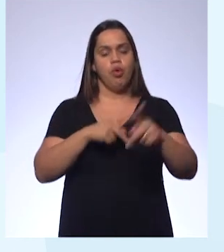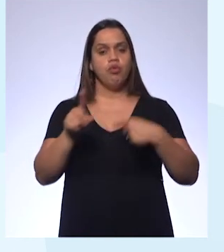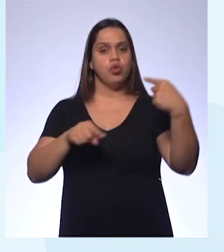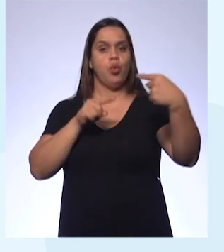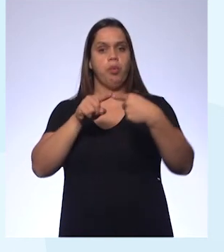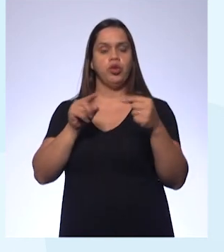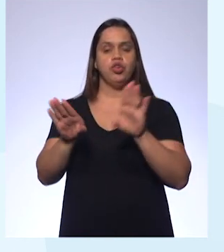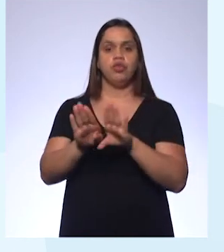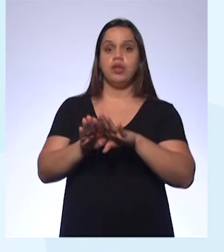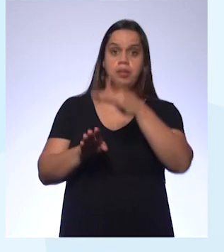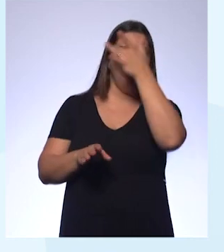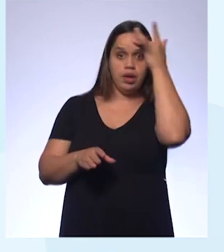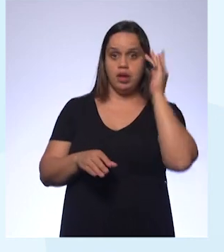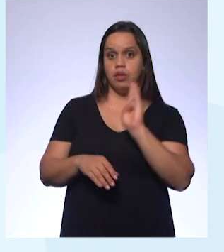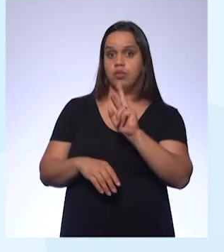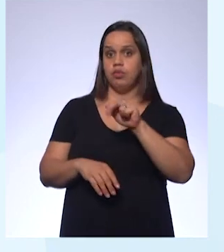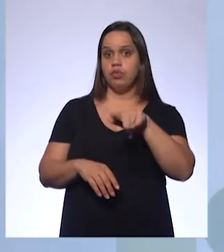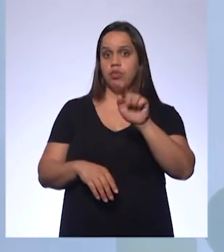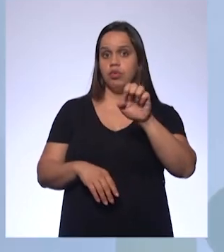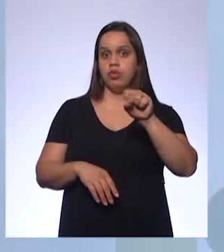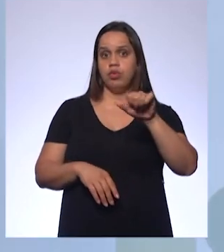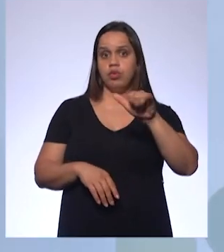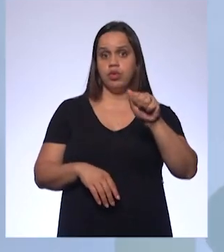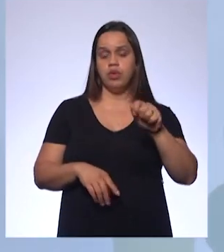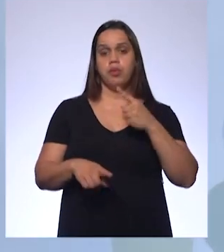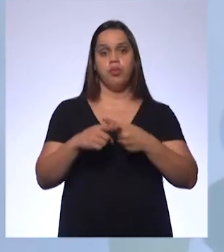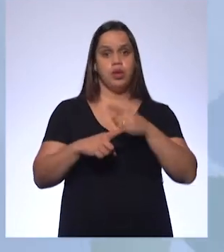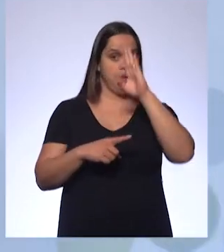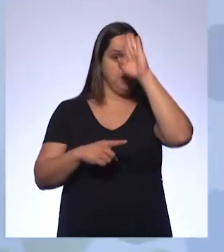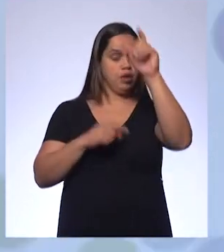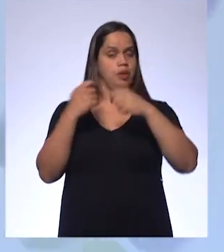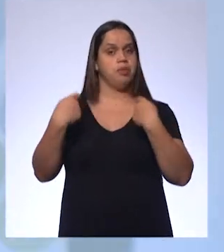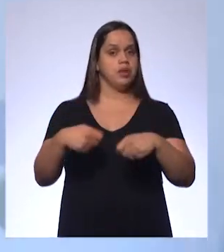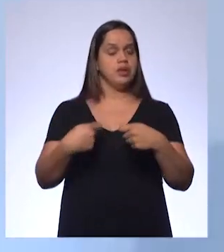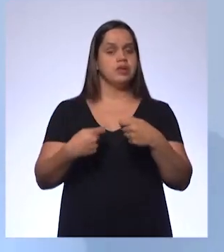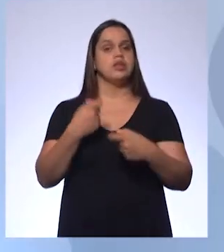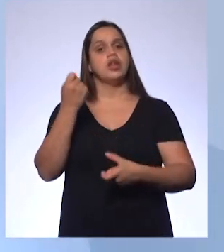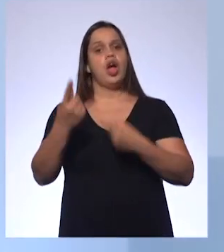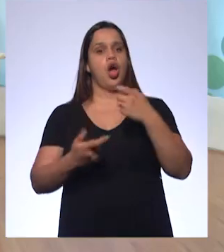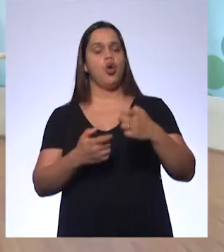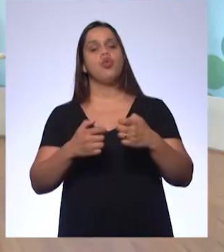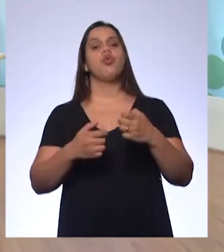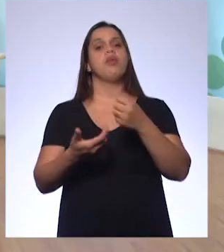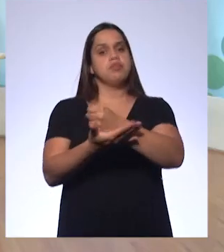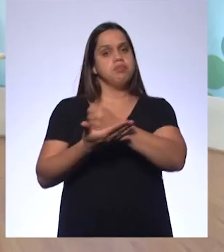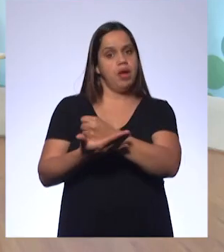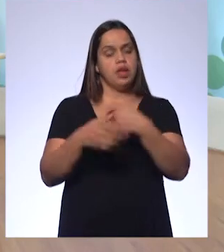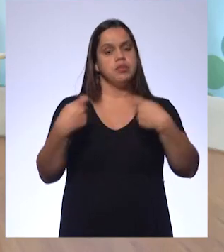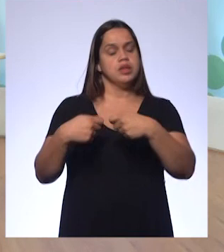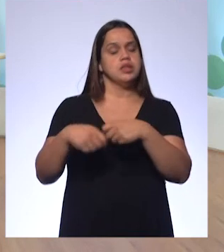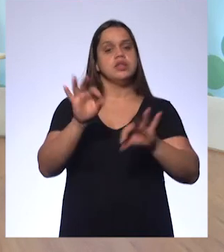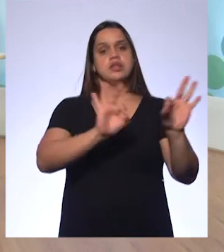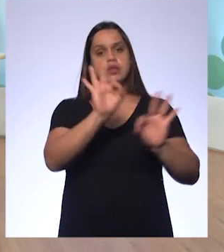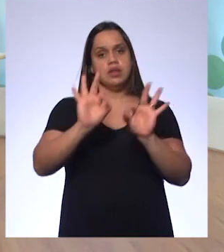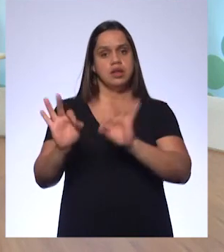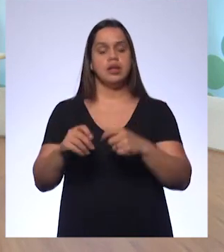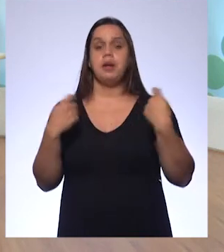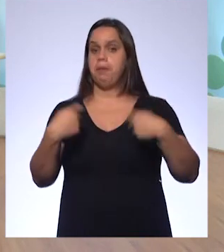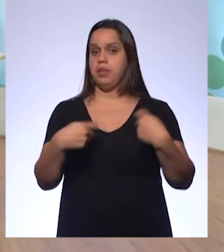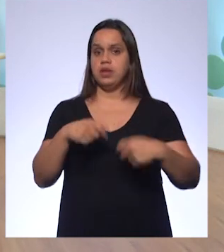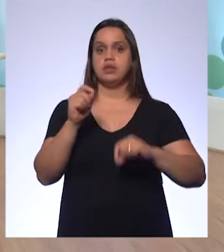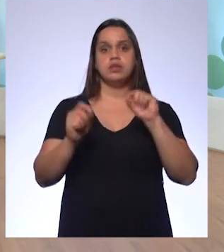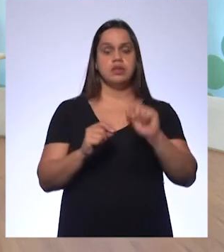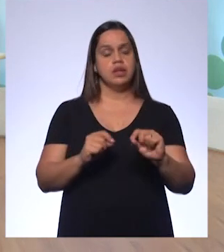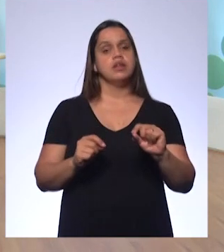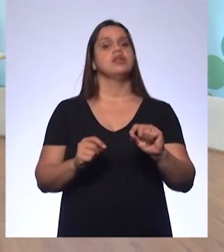da burguesia, porque a burguesia comercial, principalmente, demanda certas estruturas, né? E aí essas estruturas